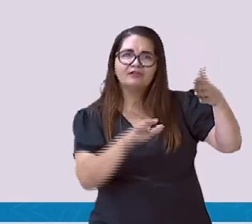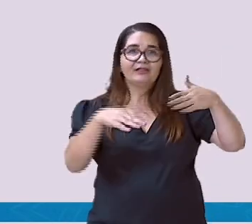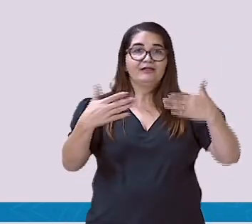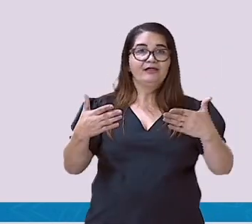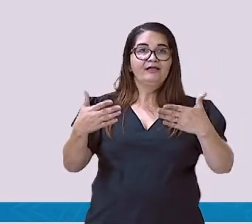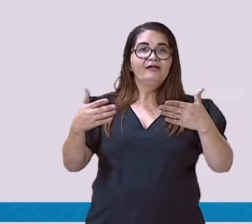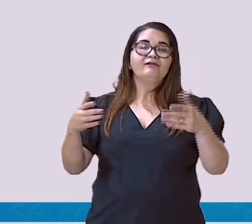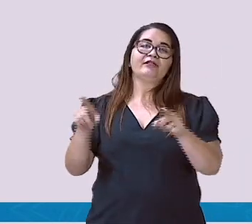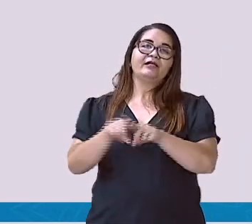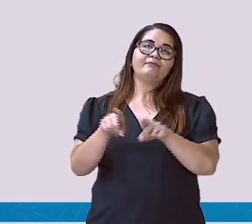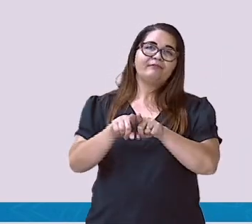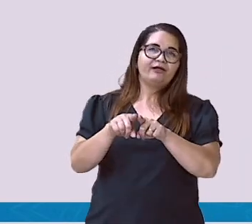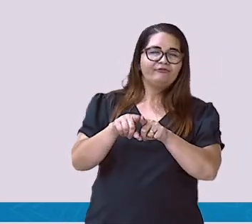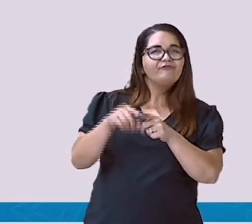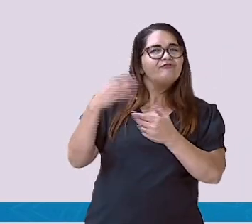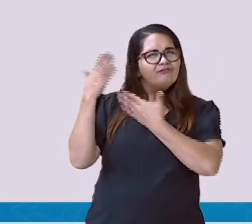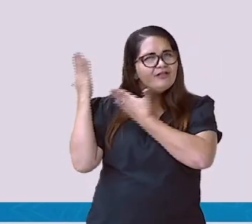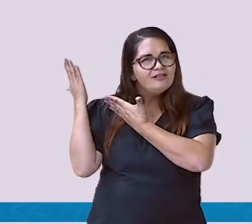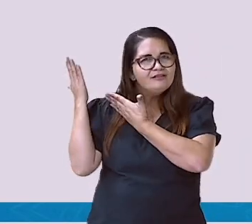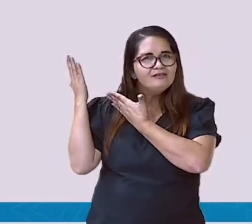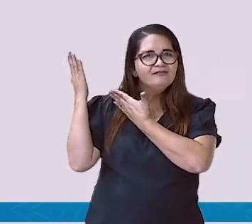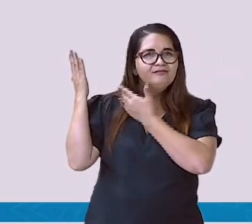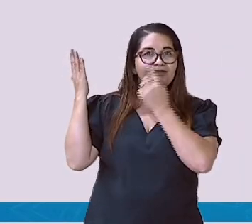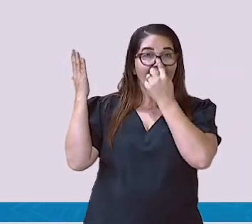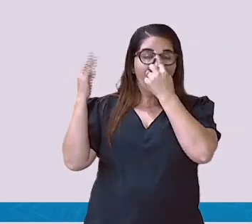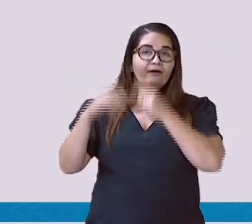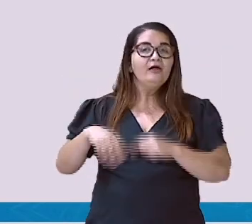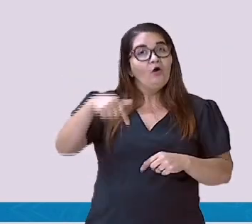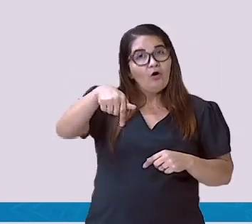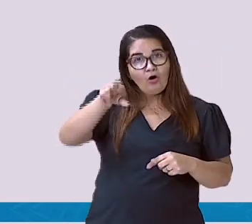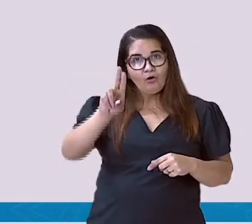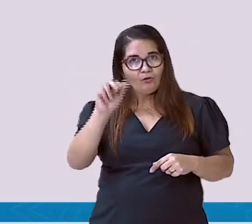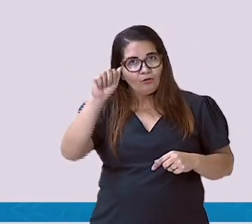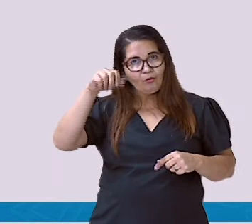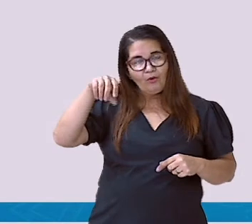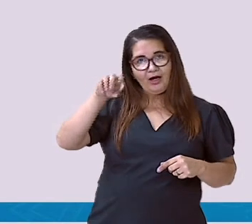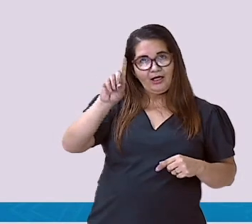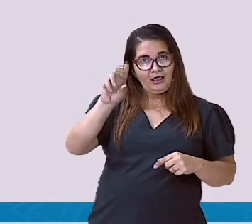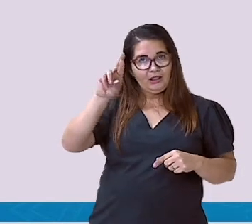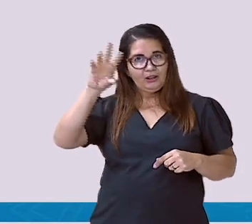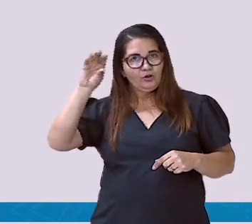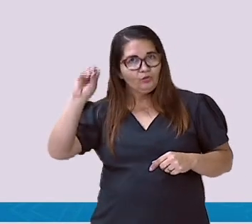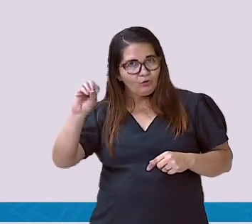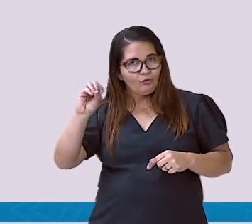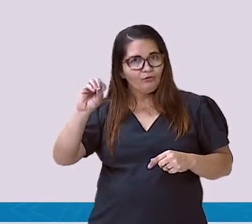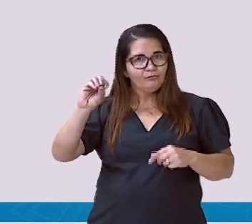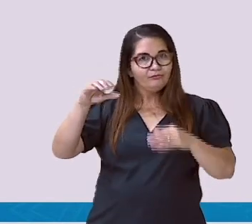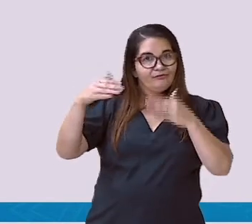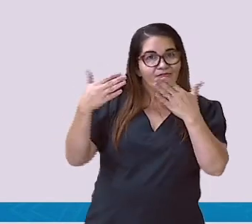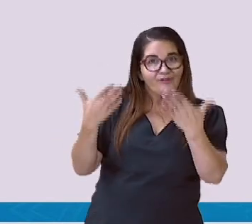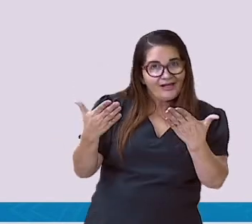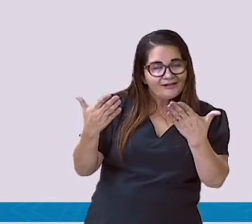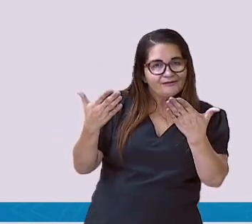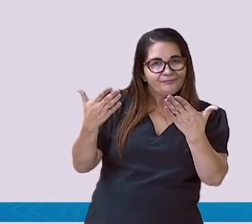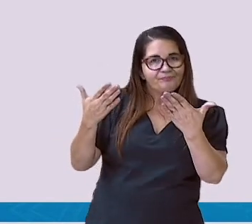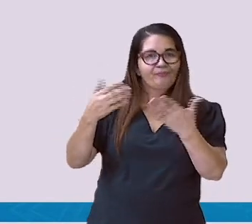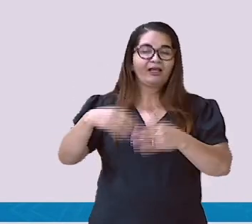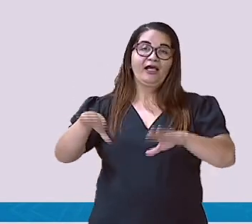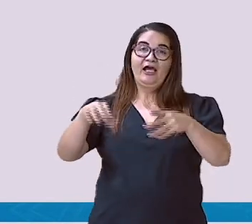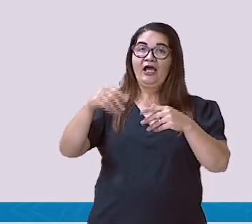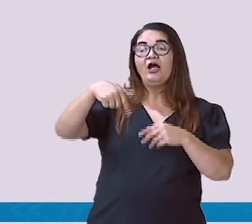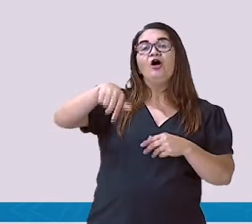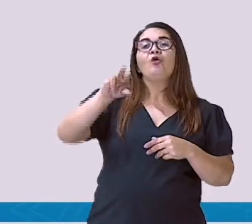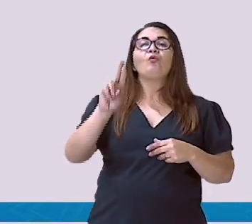isso? Também não terei a mesma quantidade, porque eu tenho o quê? U. A palavra carreta, eu